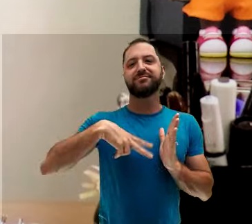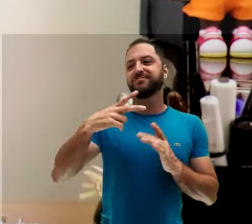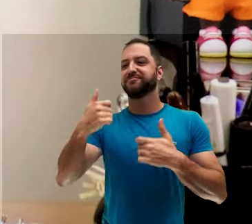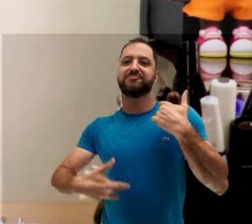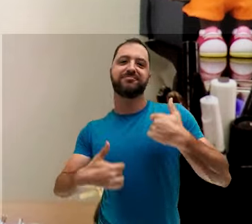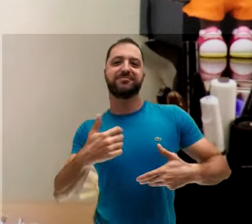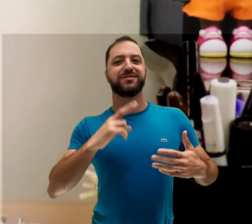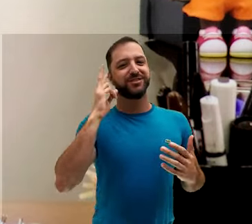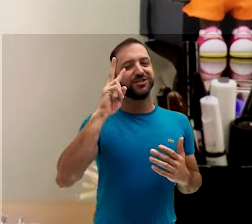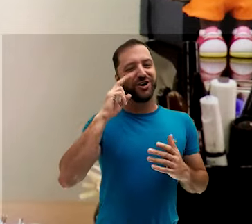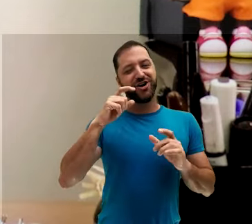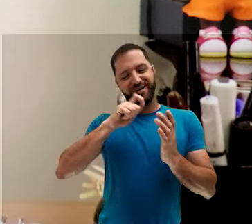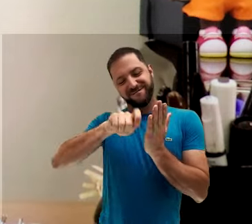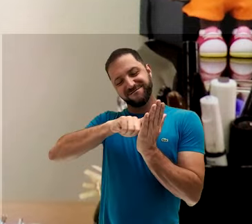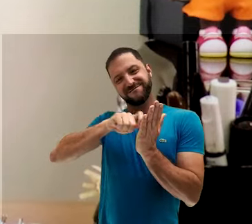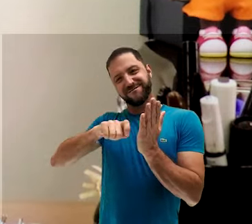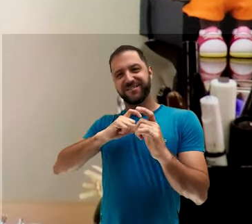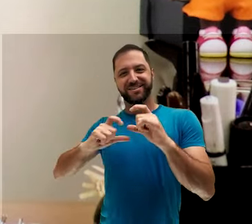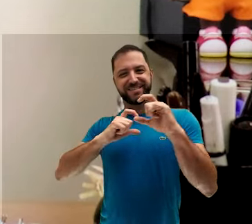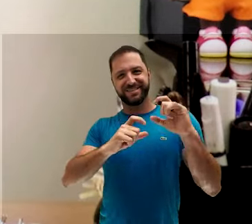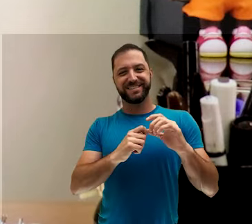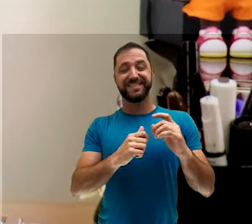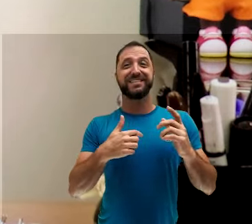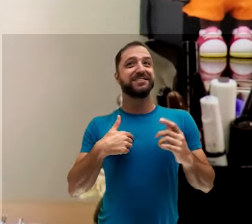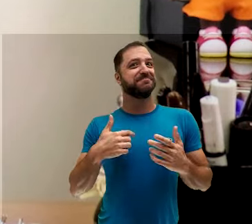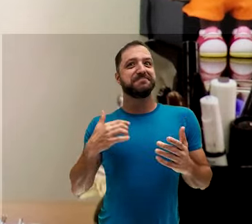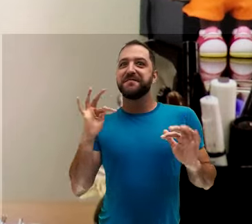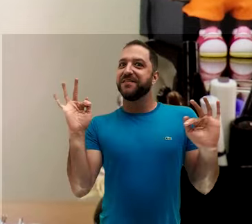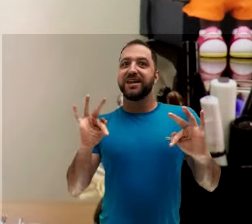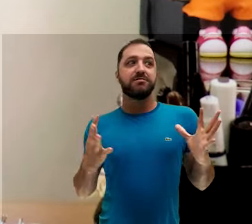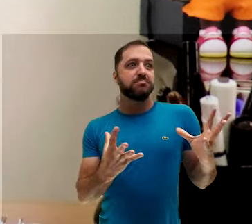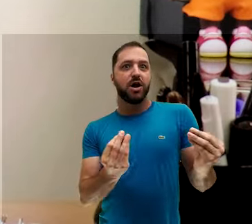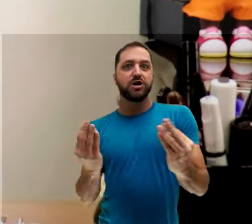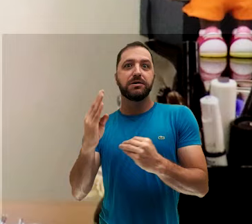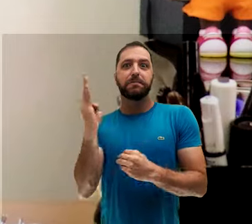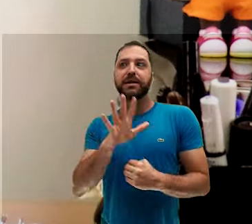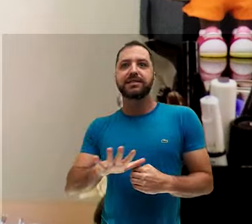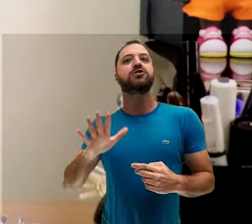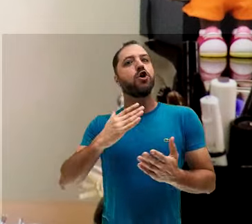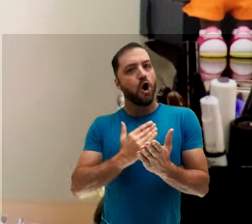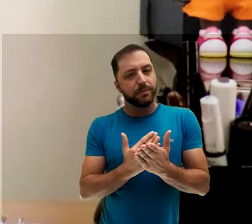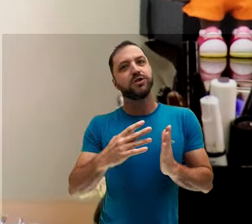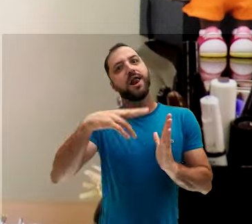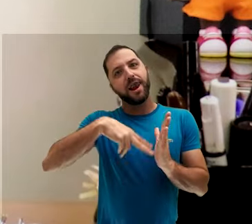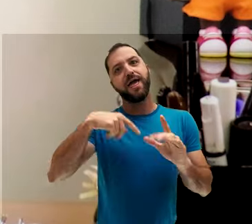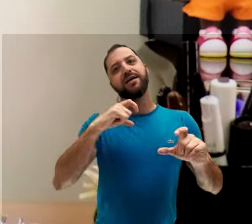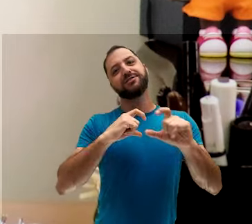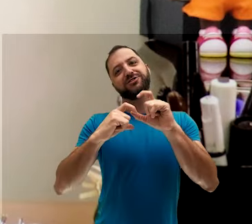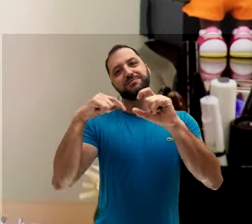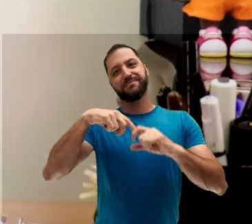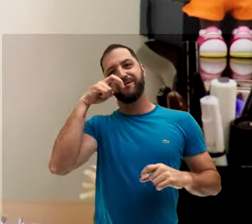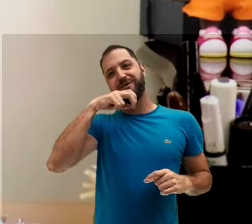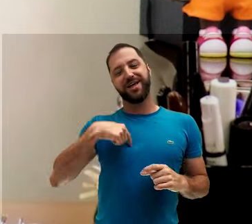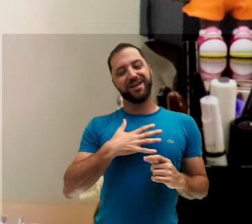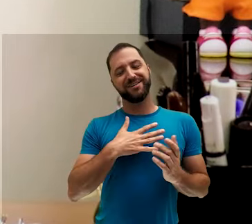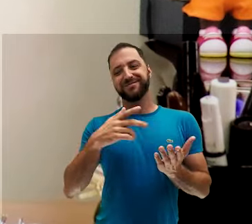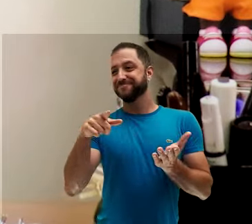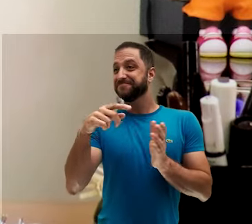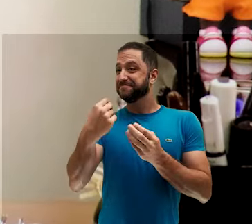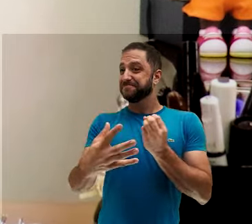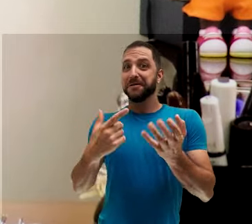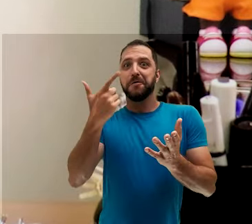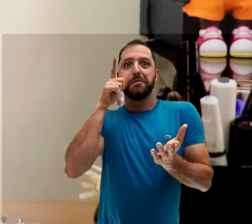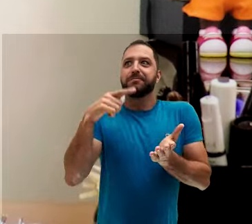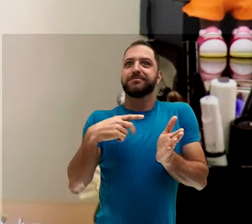que milhões de brasileirinhos aprenderam a ler com nossas revistinhas, os quadrinhos, sempre foram um